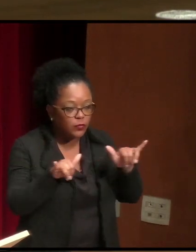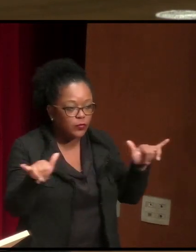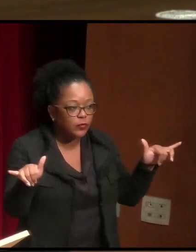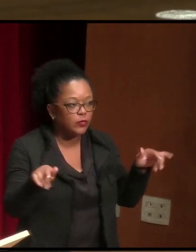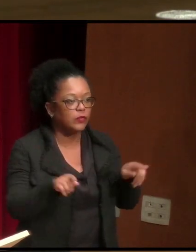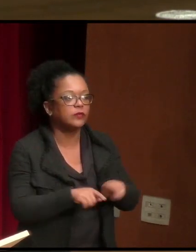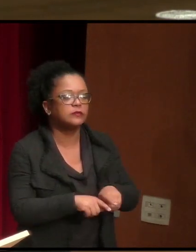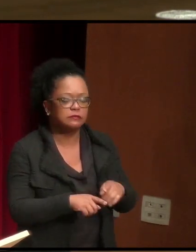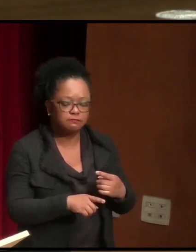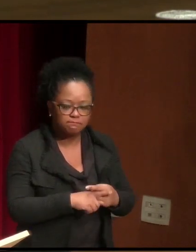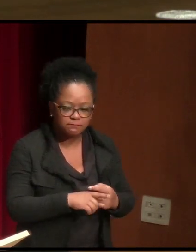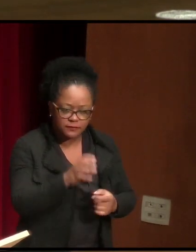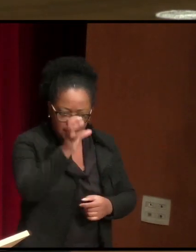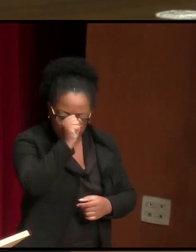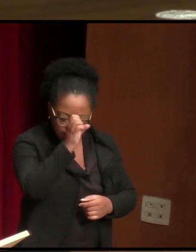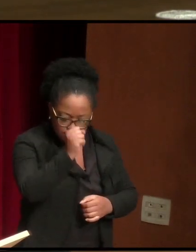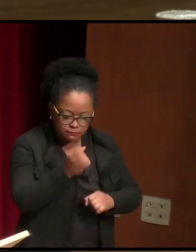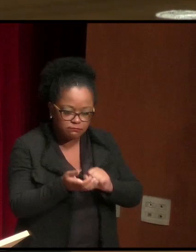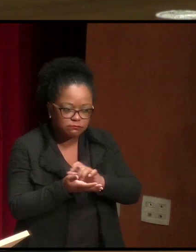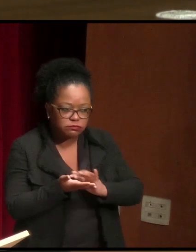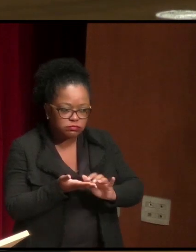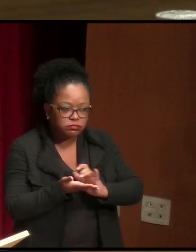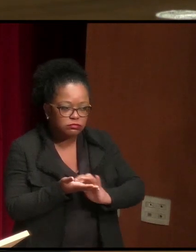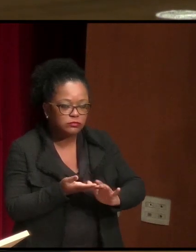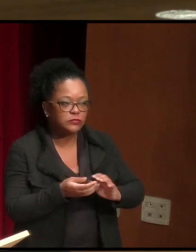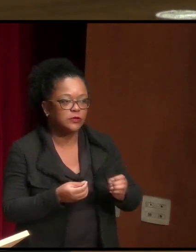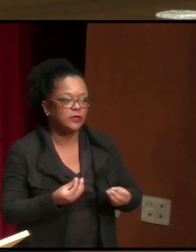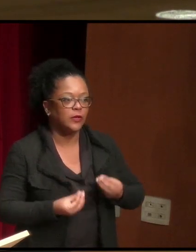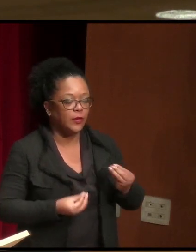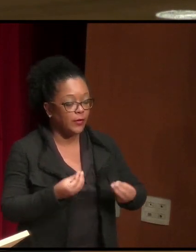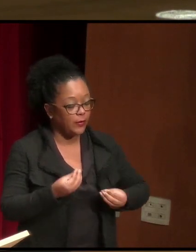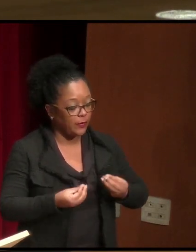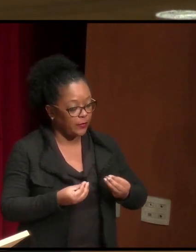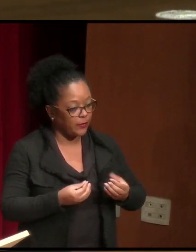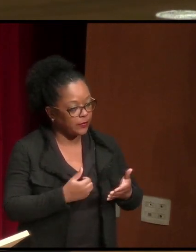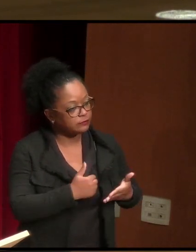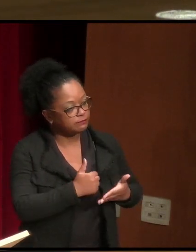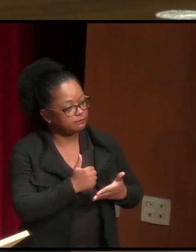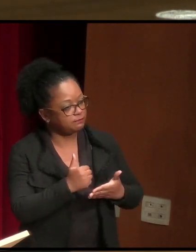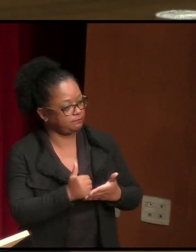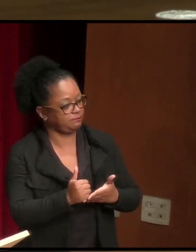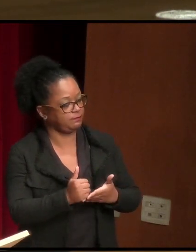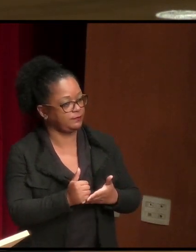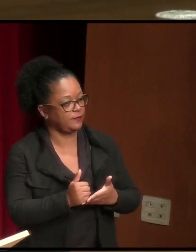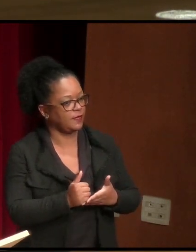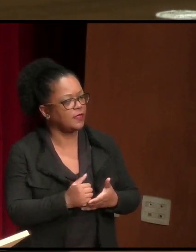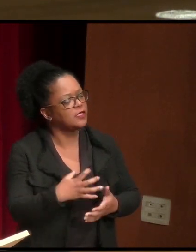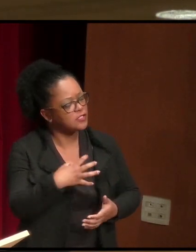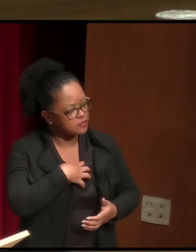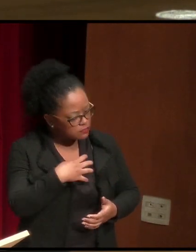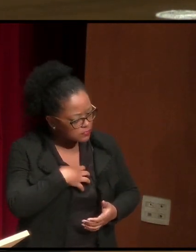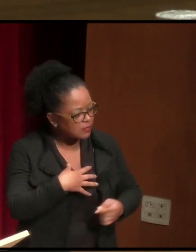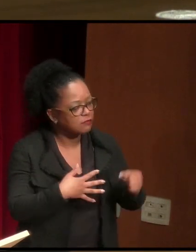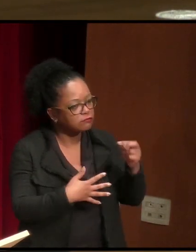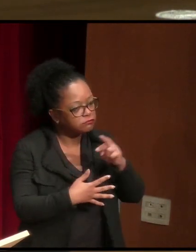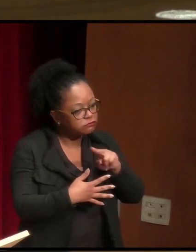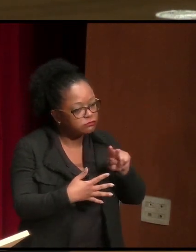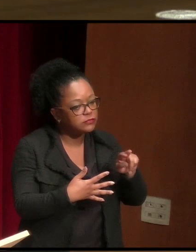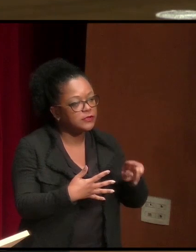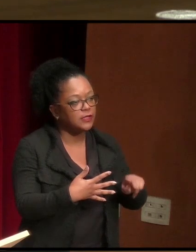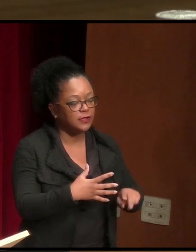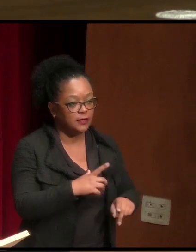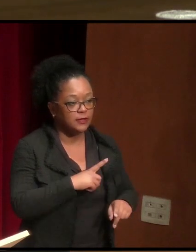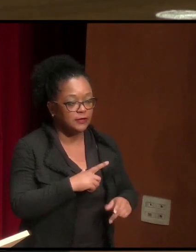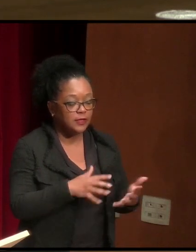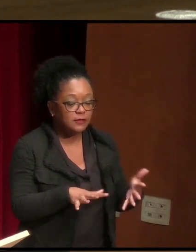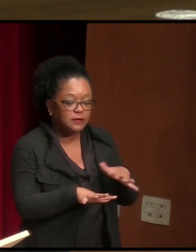no domingo e a pessoa levar a Bíblia, aquele volume. Então, existem formas de você